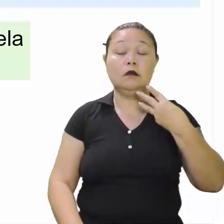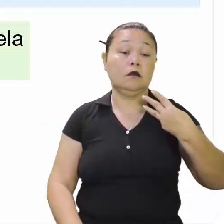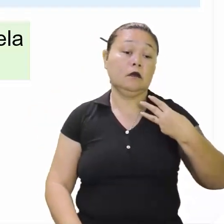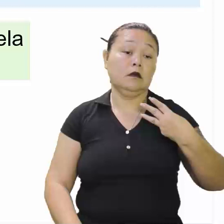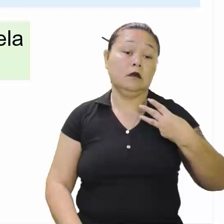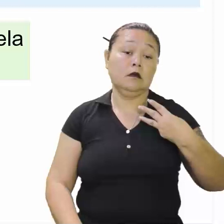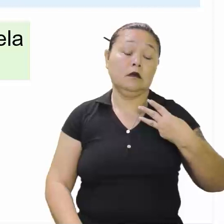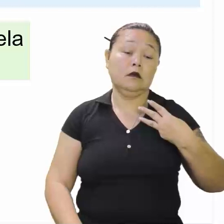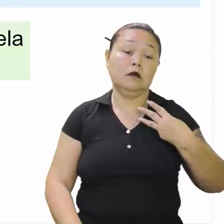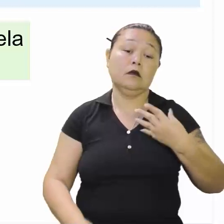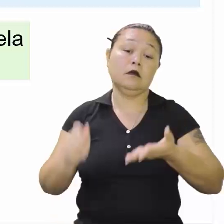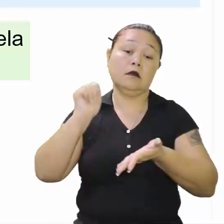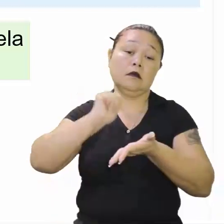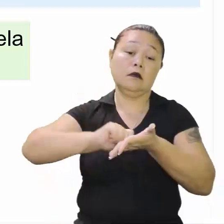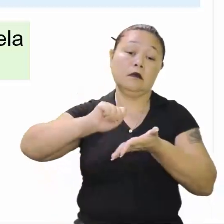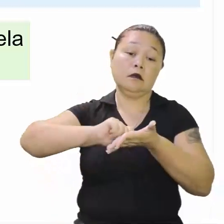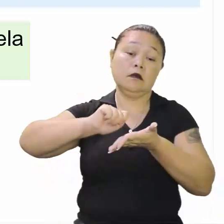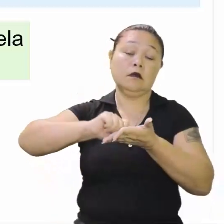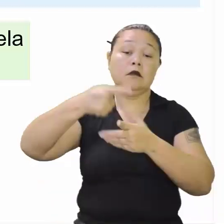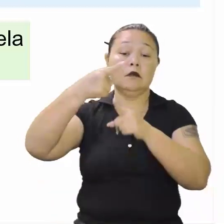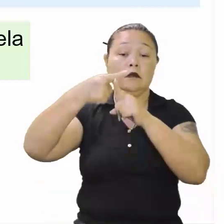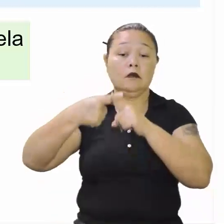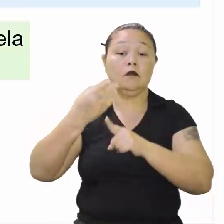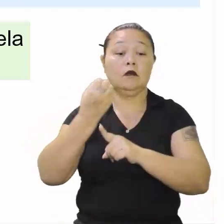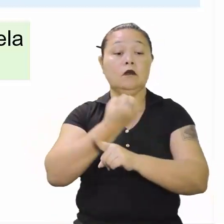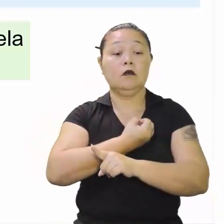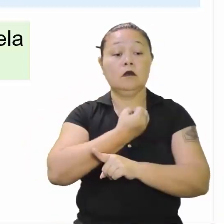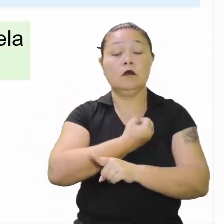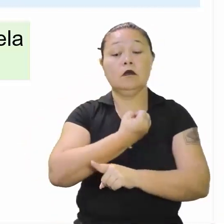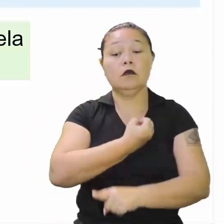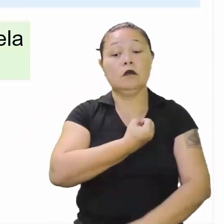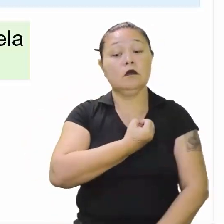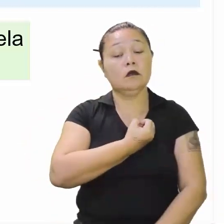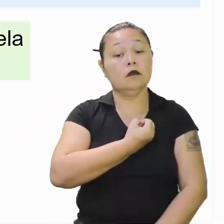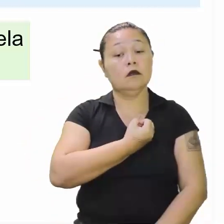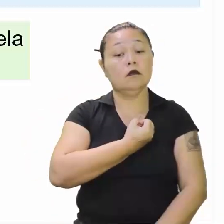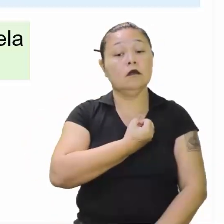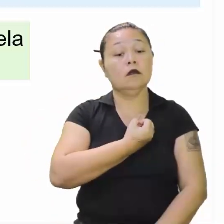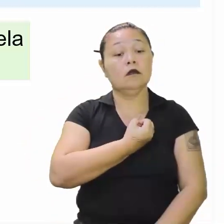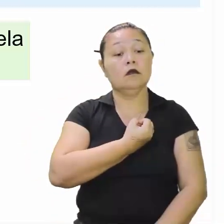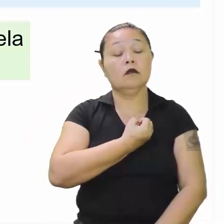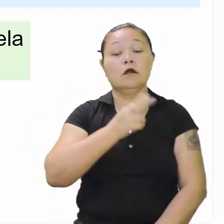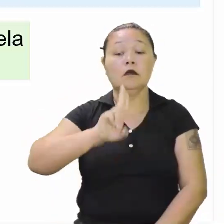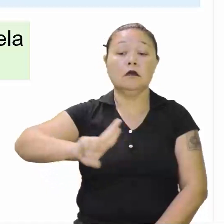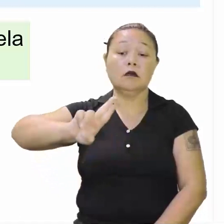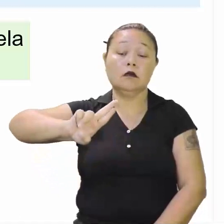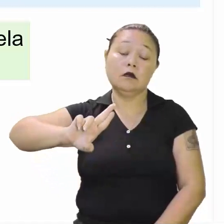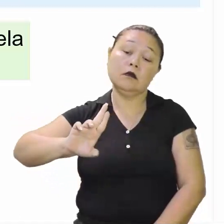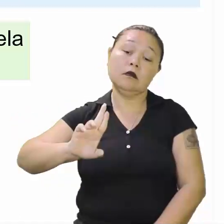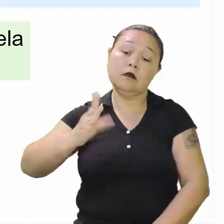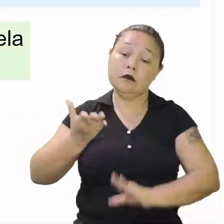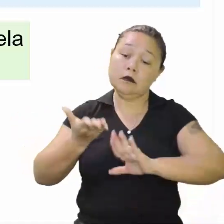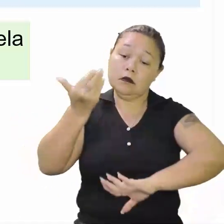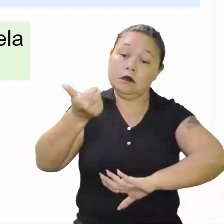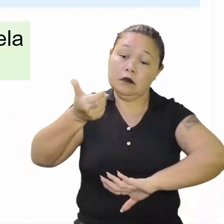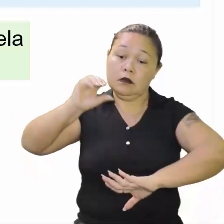Terceiro passo, escrever o produto do número pela a